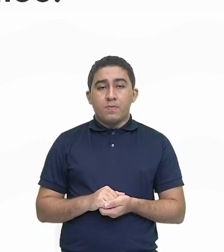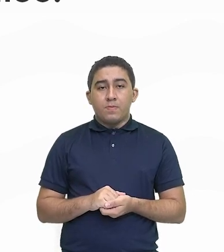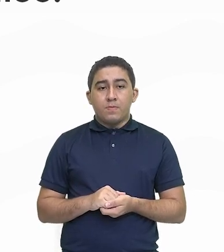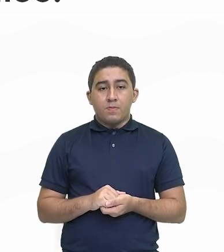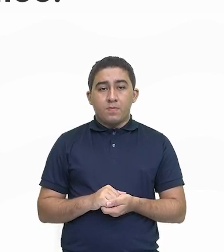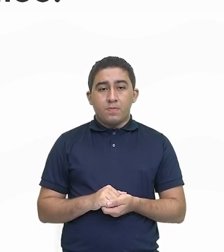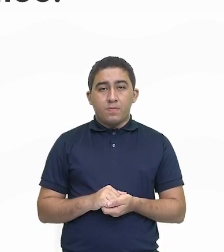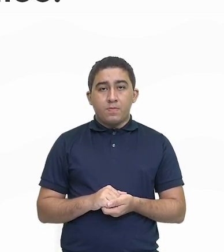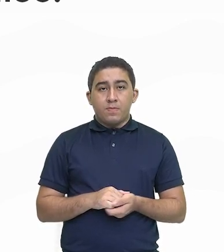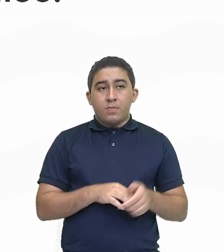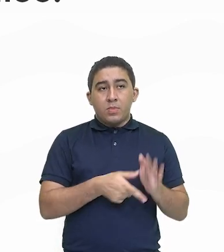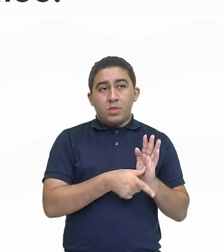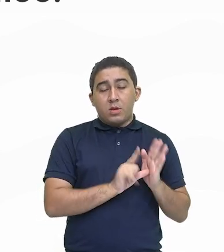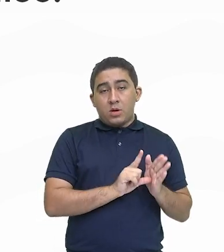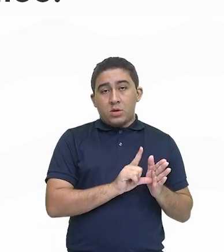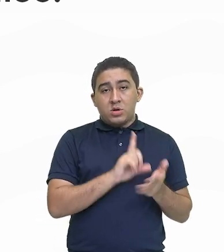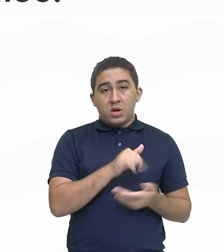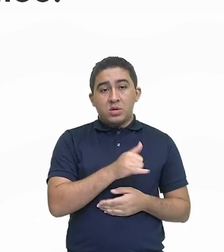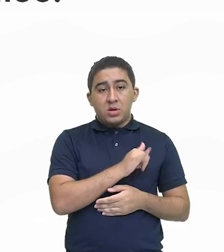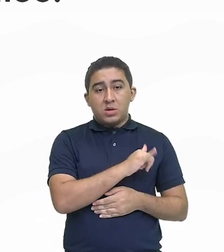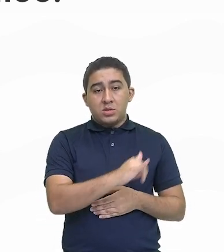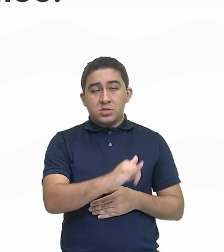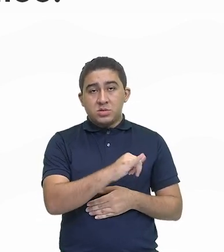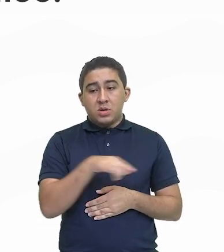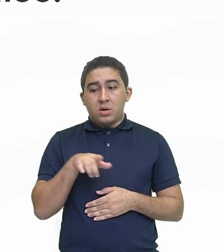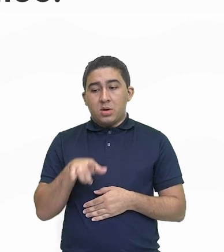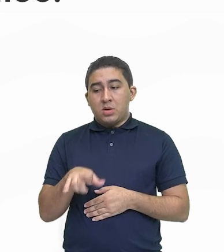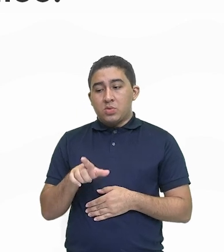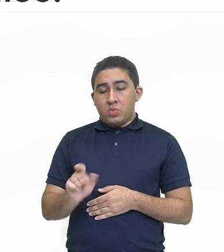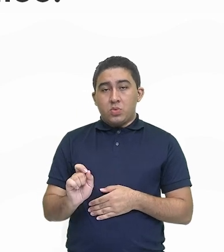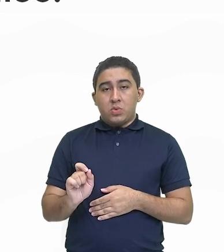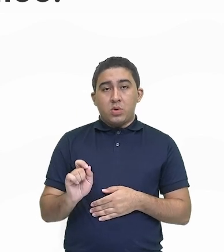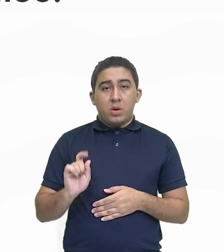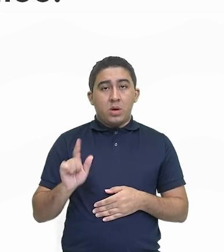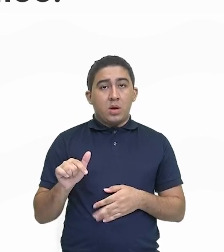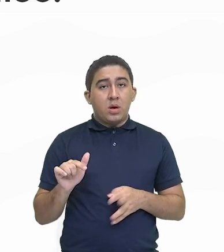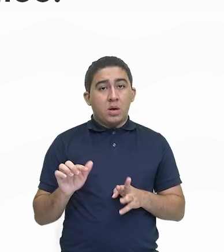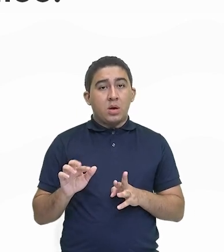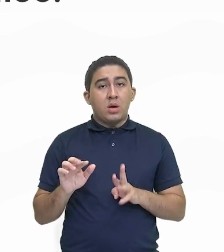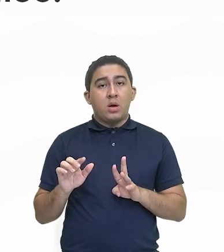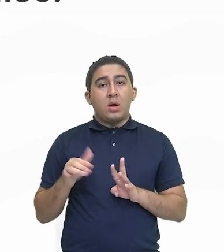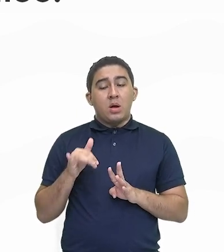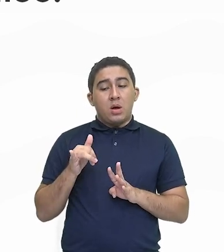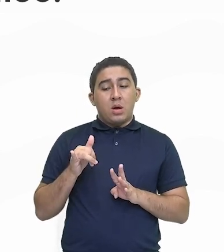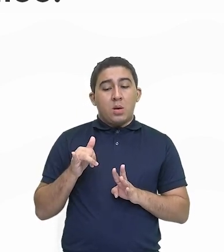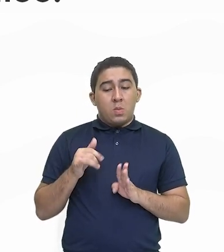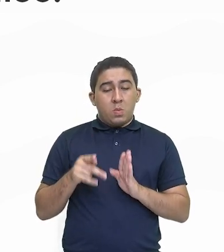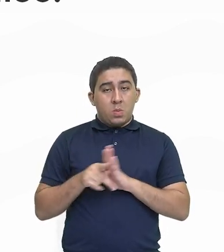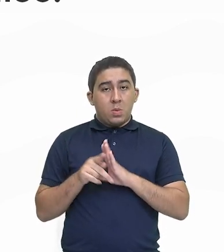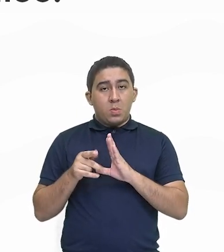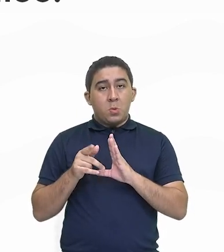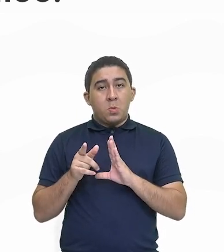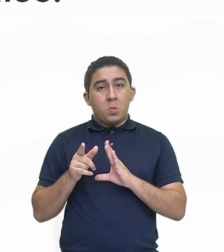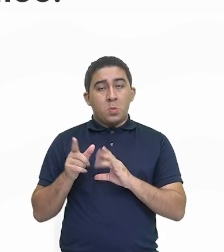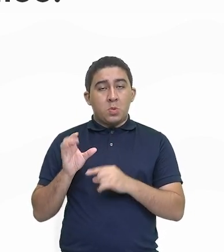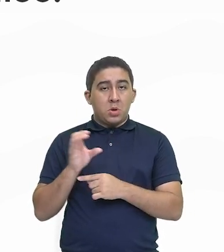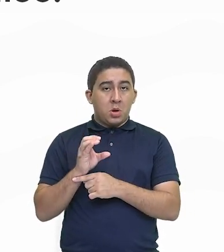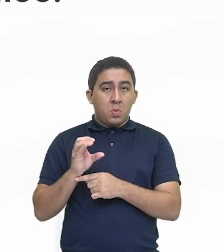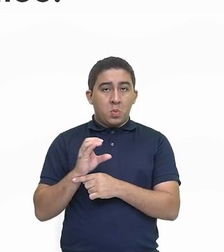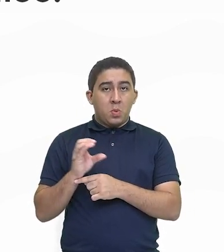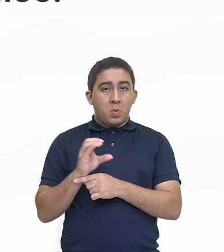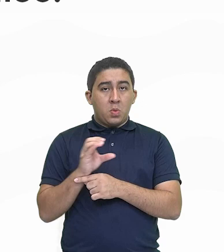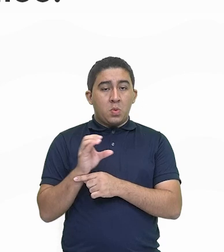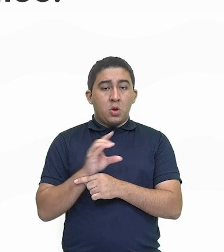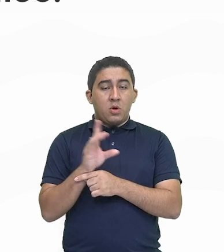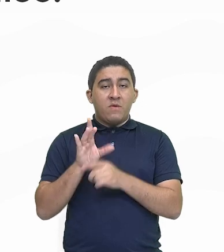vez, fornece energia, na fase escura acontece a fixação do carbono, né, por